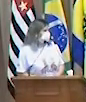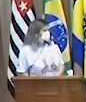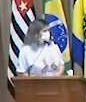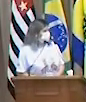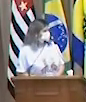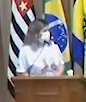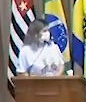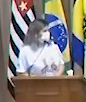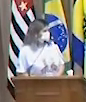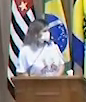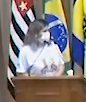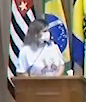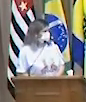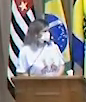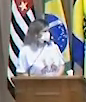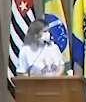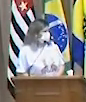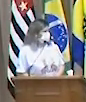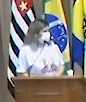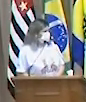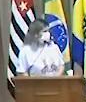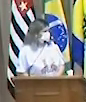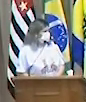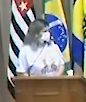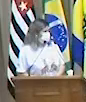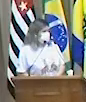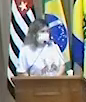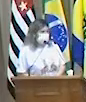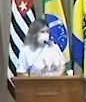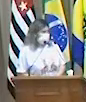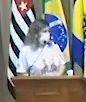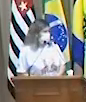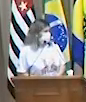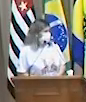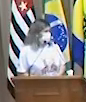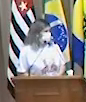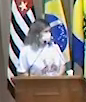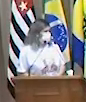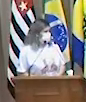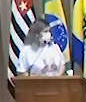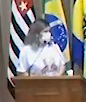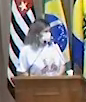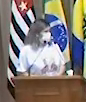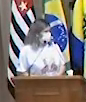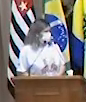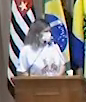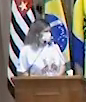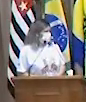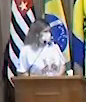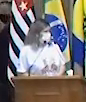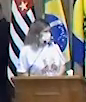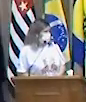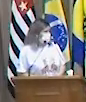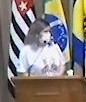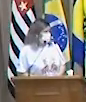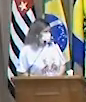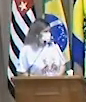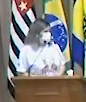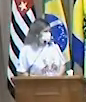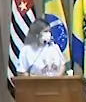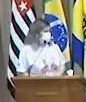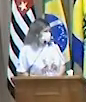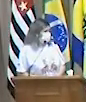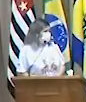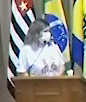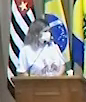outras doenças. Então, esse é um trabalho, é uma doença, na verdade, sim, que vocês estão cuidando. Então, dou os parabéns para vocês. E o